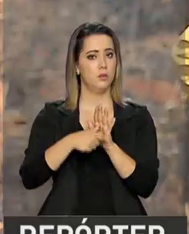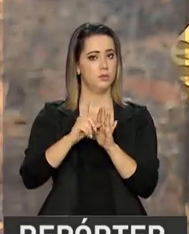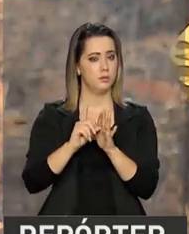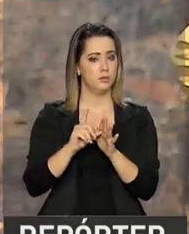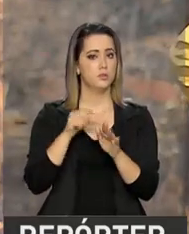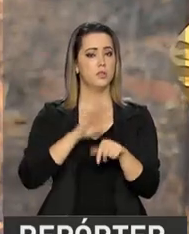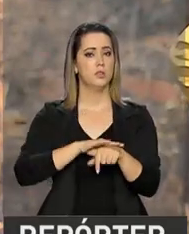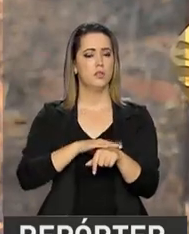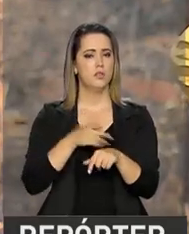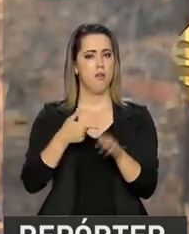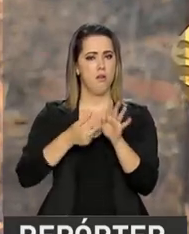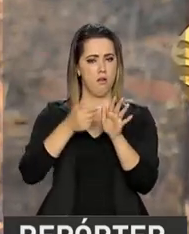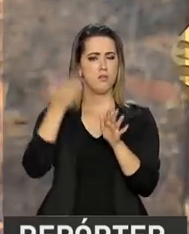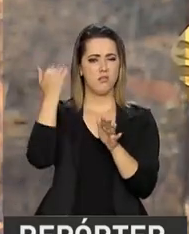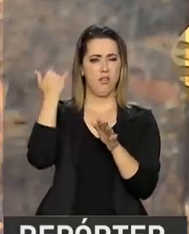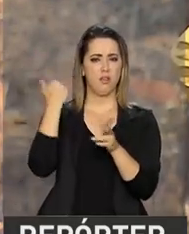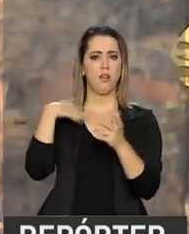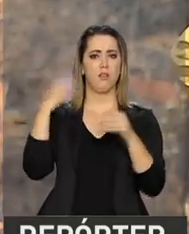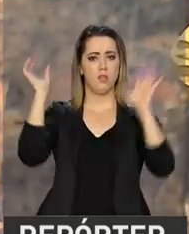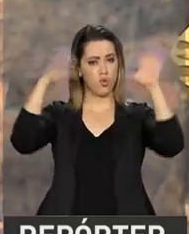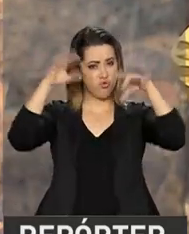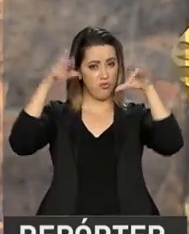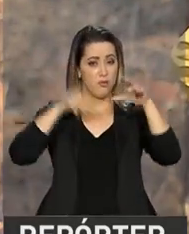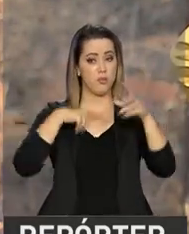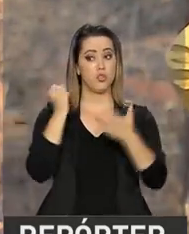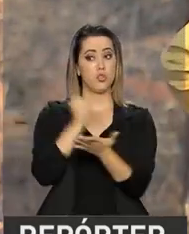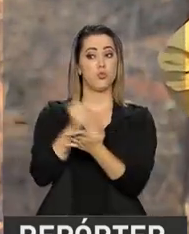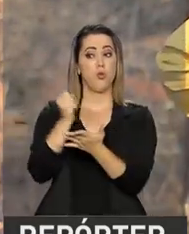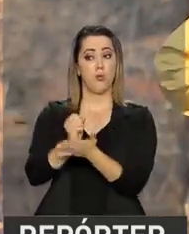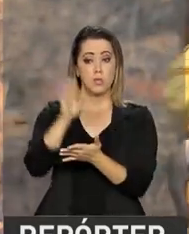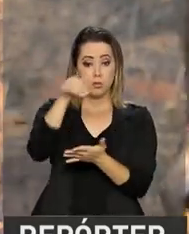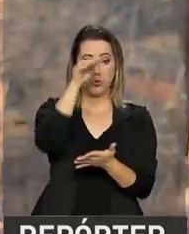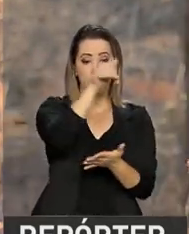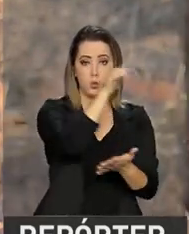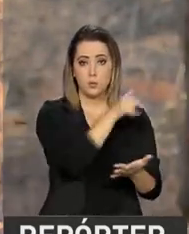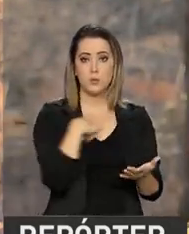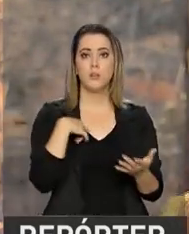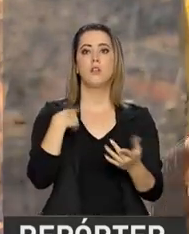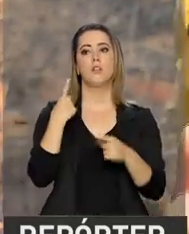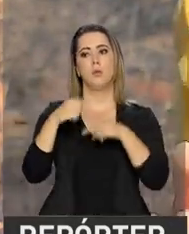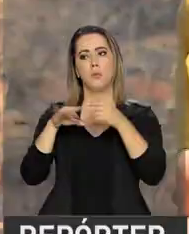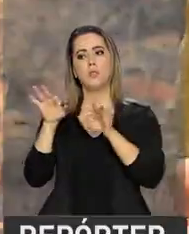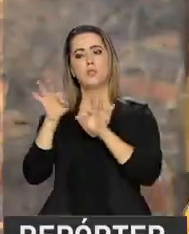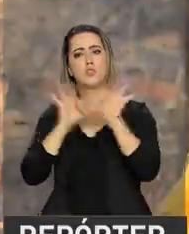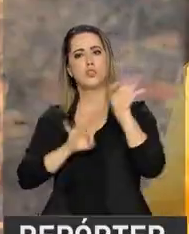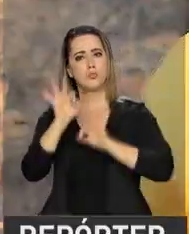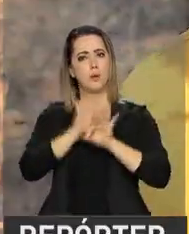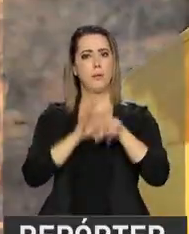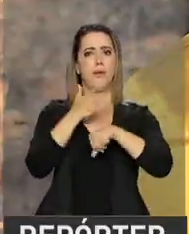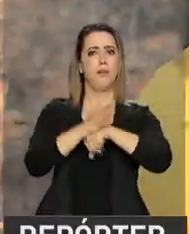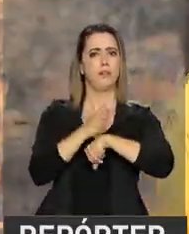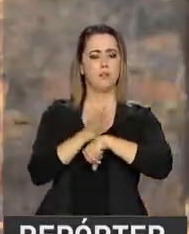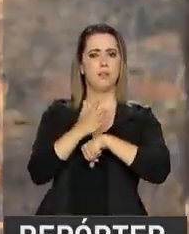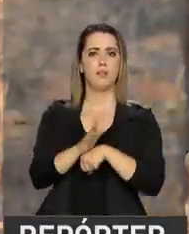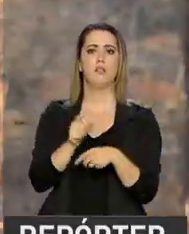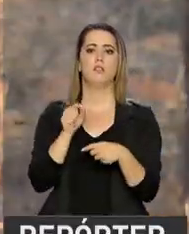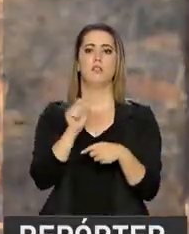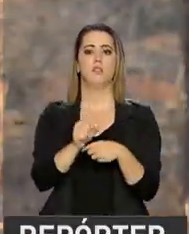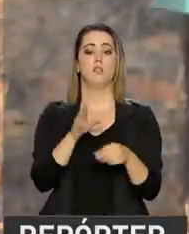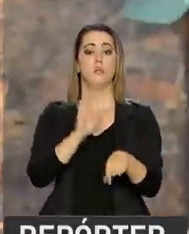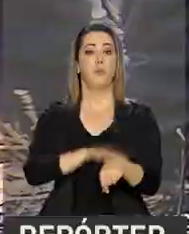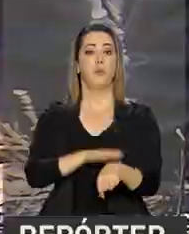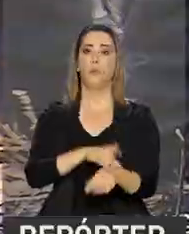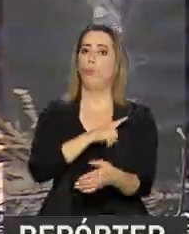chuvoso ainda ea gente começa a preparar a para a o